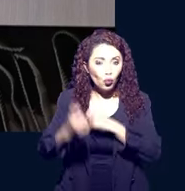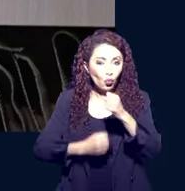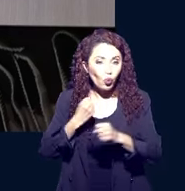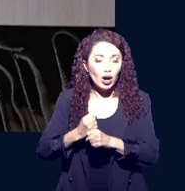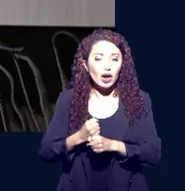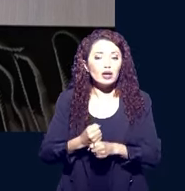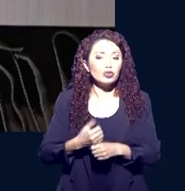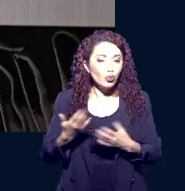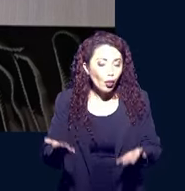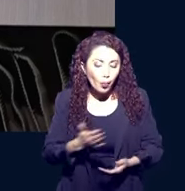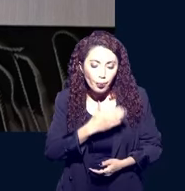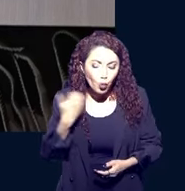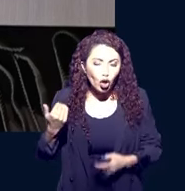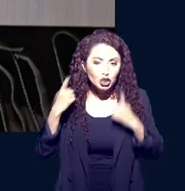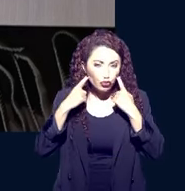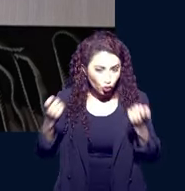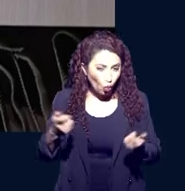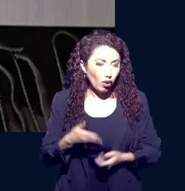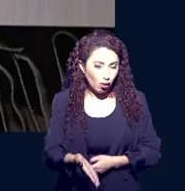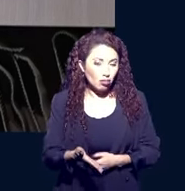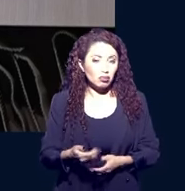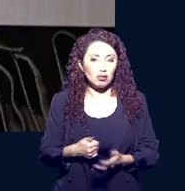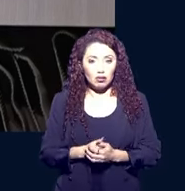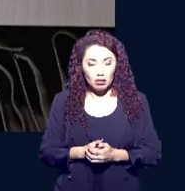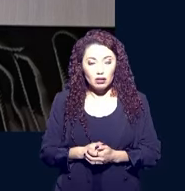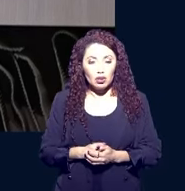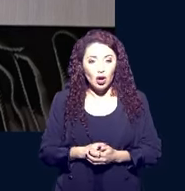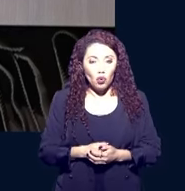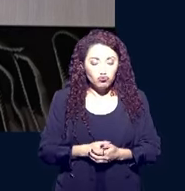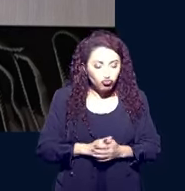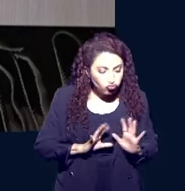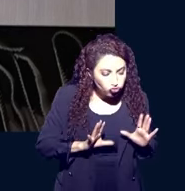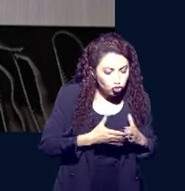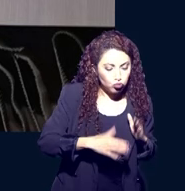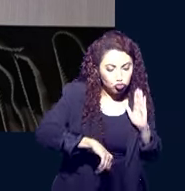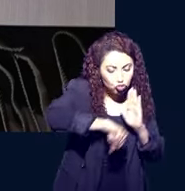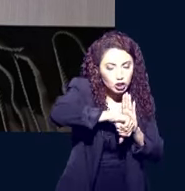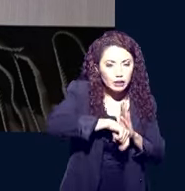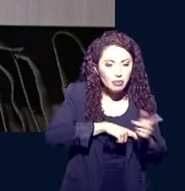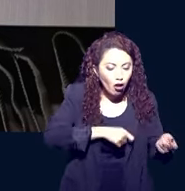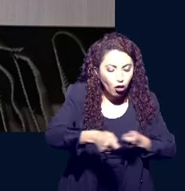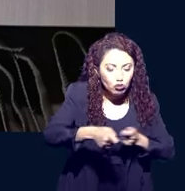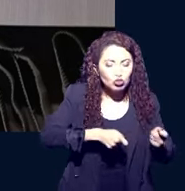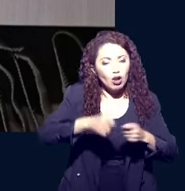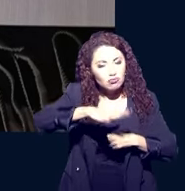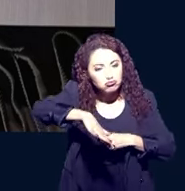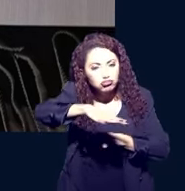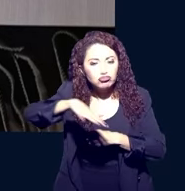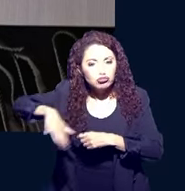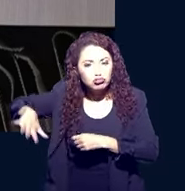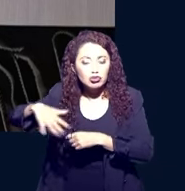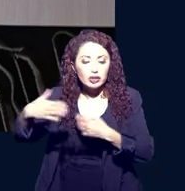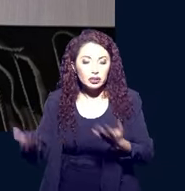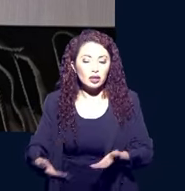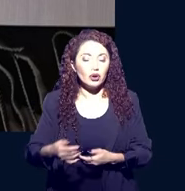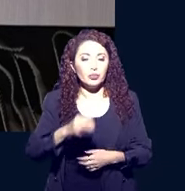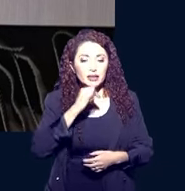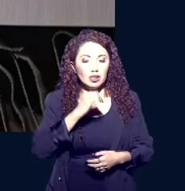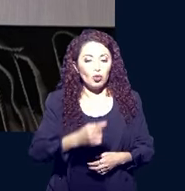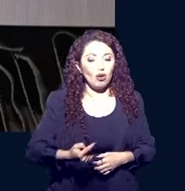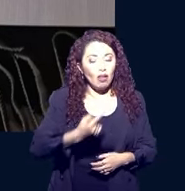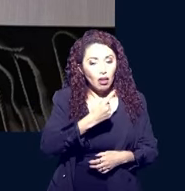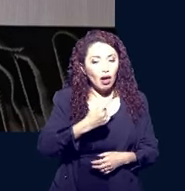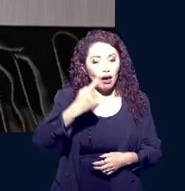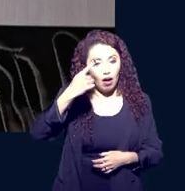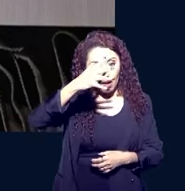organizado domina partes do estado brasileiro a Amazônia hoje grande risco de perda da soberania não é para